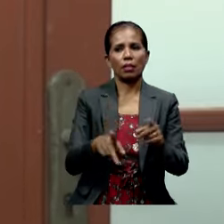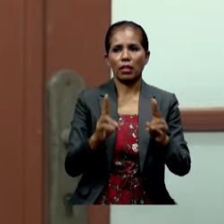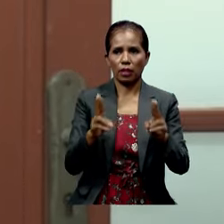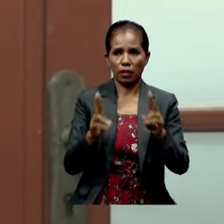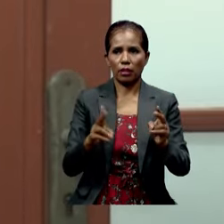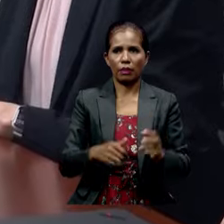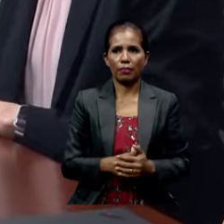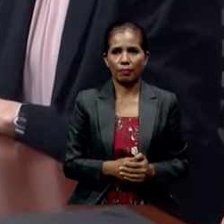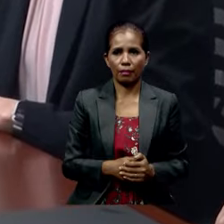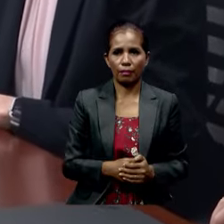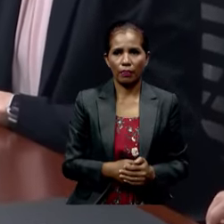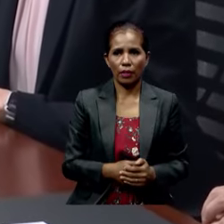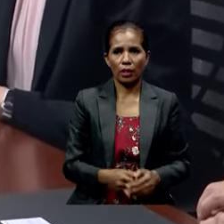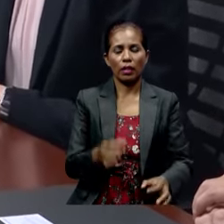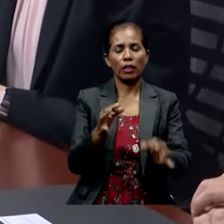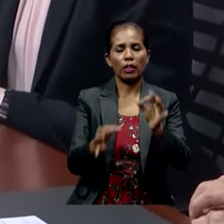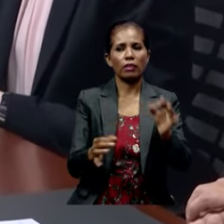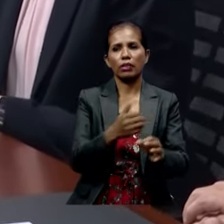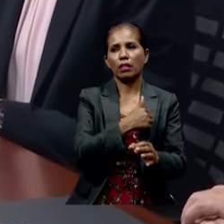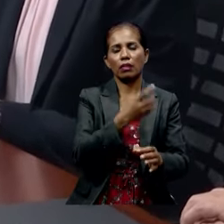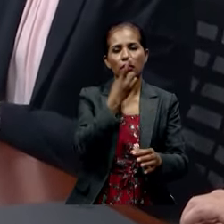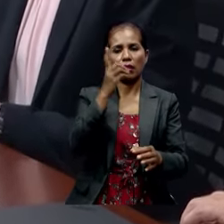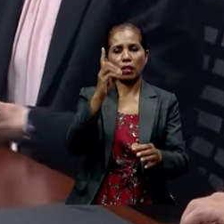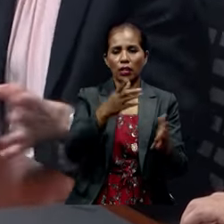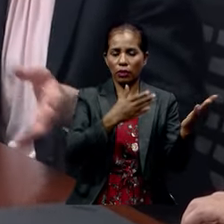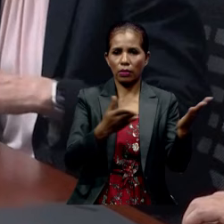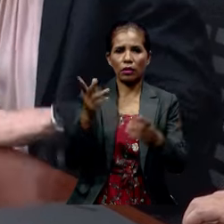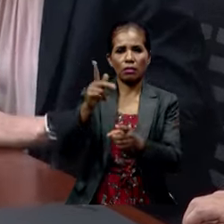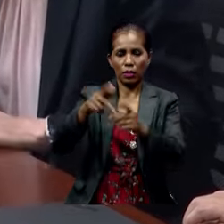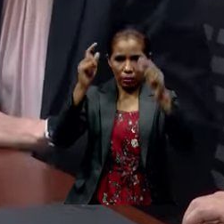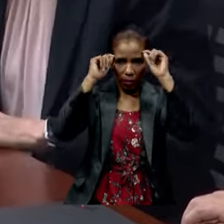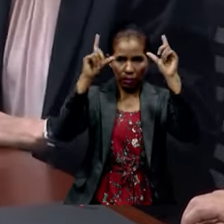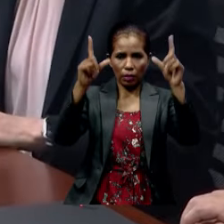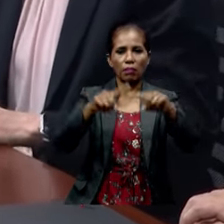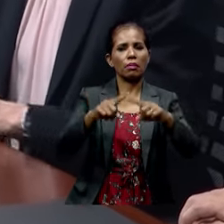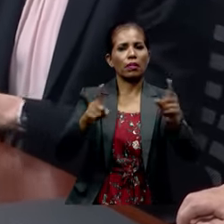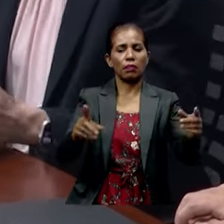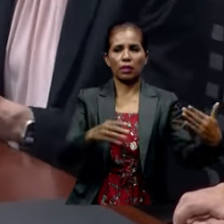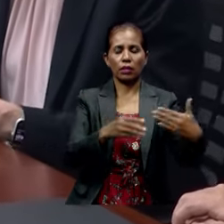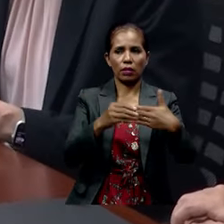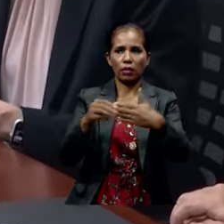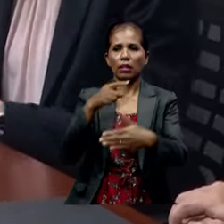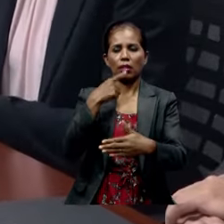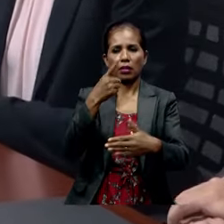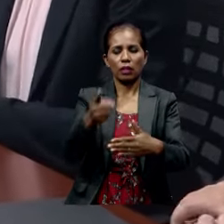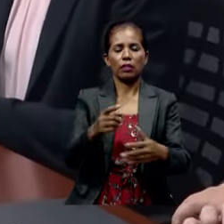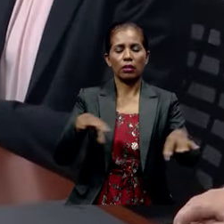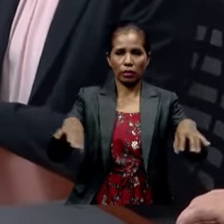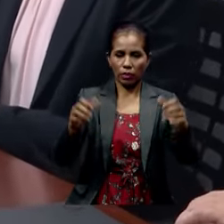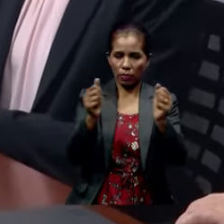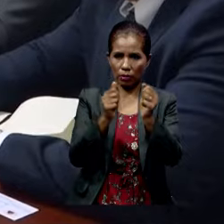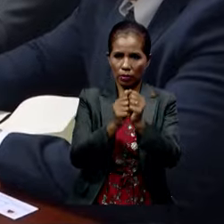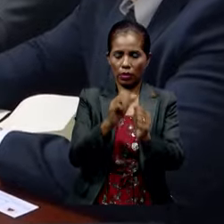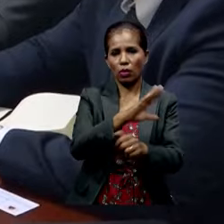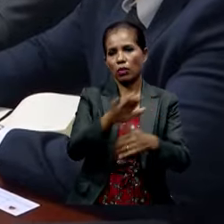avance demais de telai. Mas que Woodside se deu declara posição a tudo da cadoras mai Timor Leste, mai be dirigente Woodside afirma se coopera na fatting ho